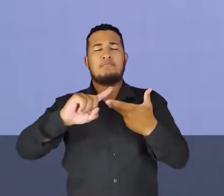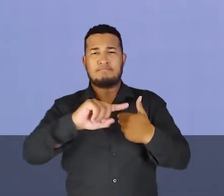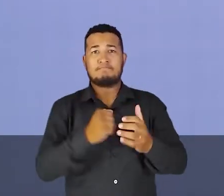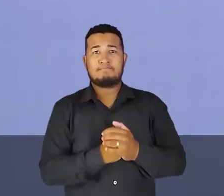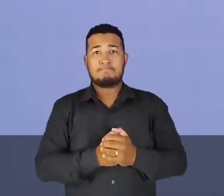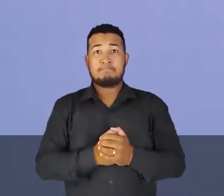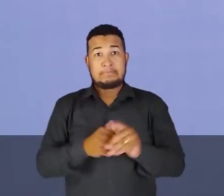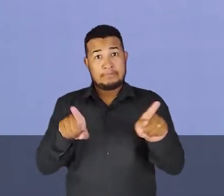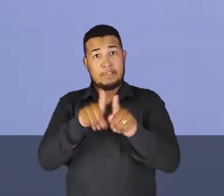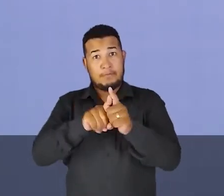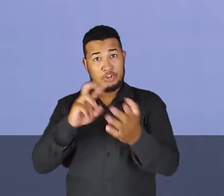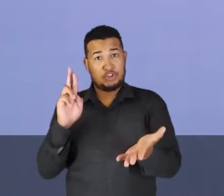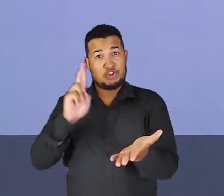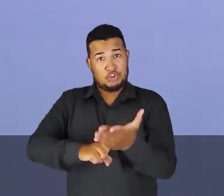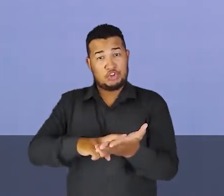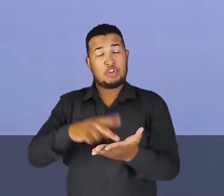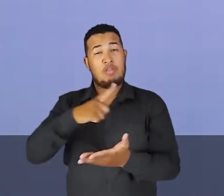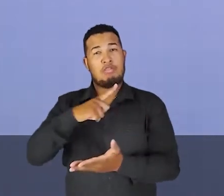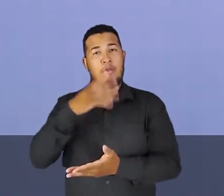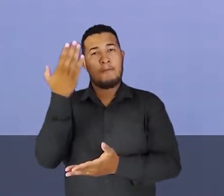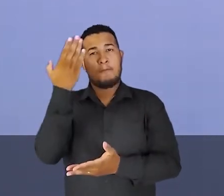há registros